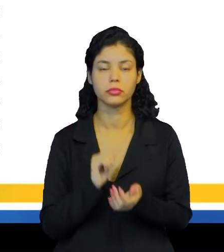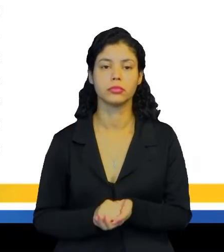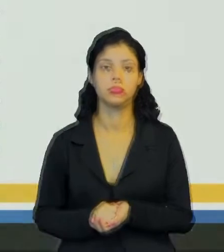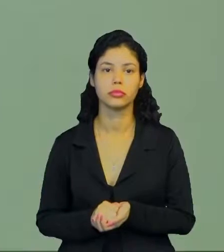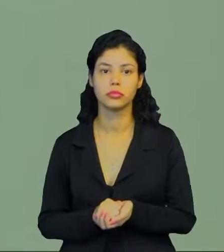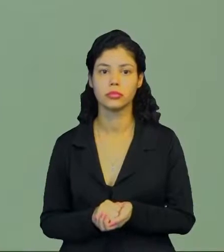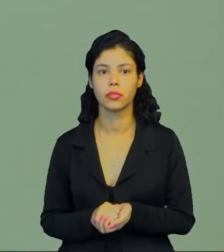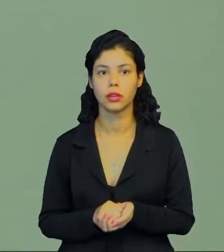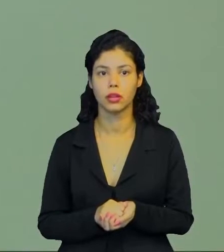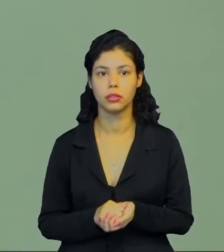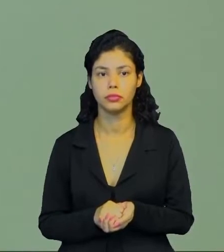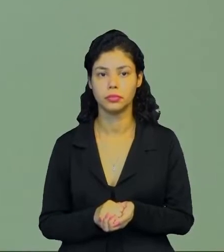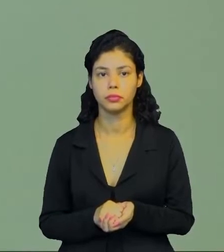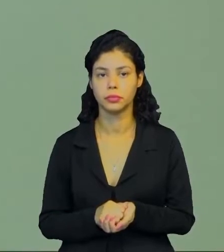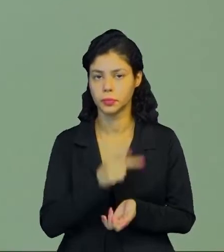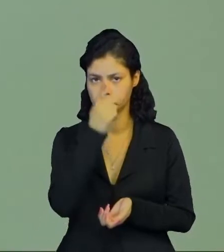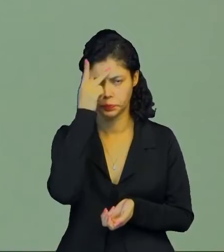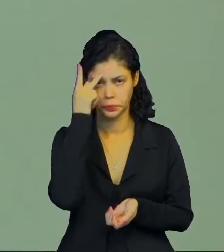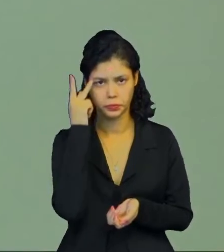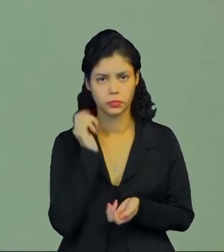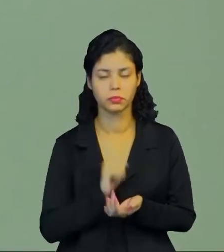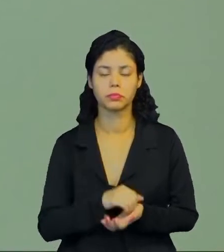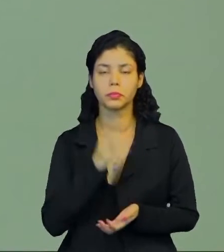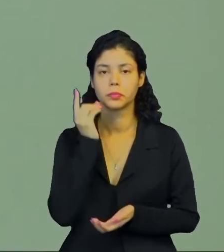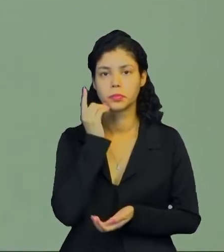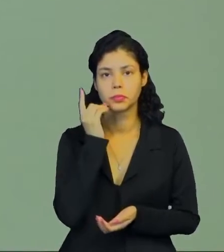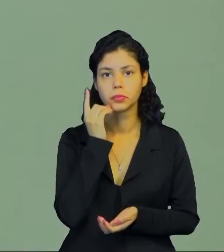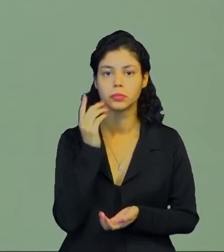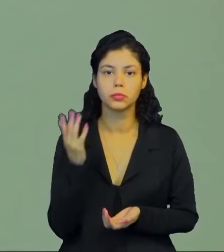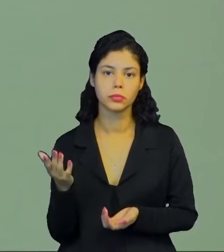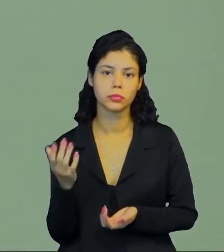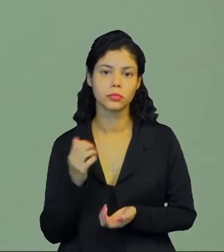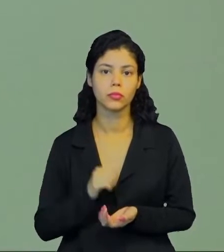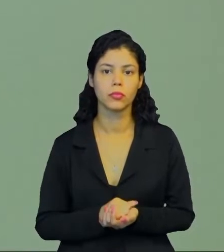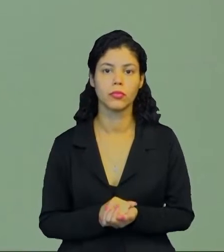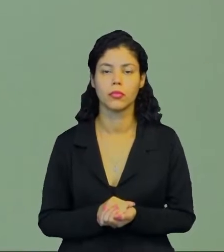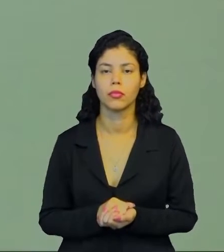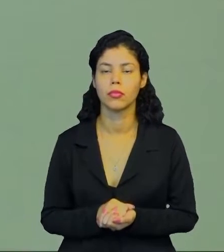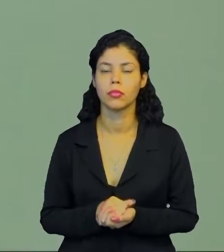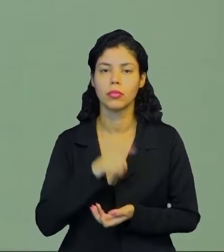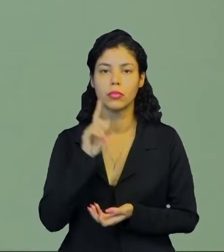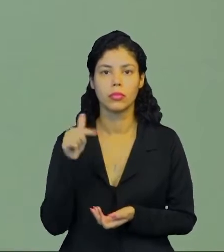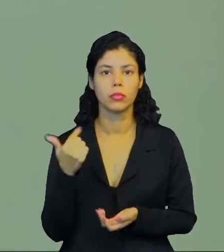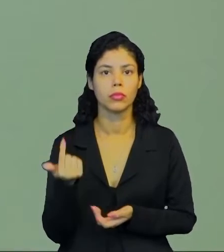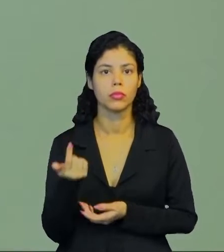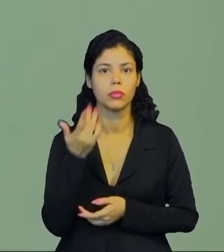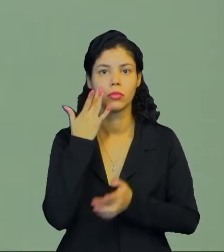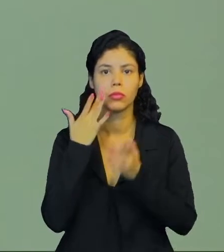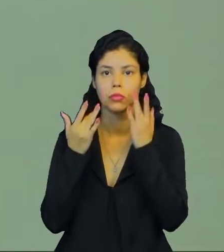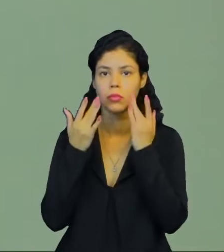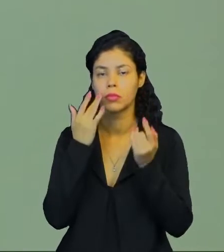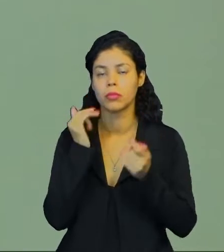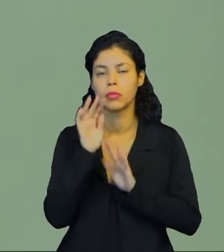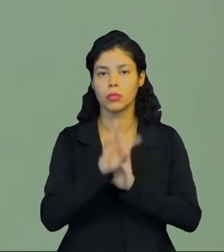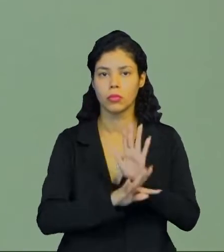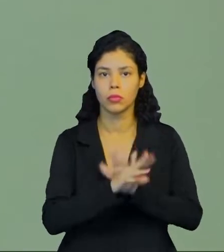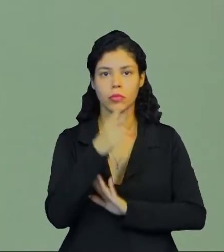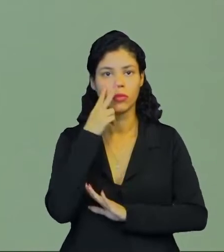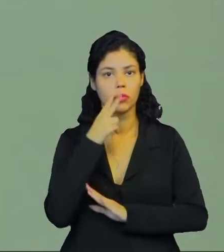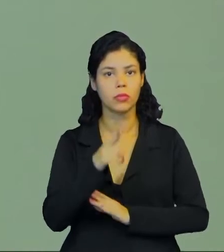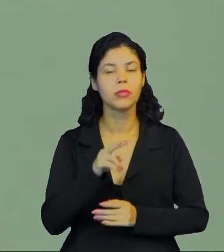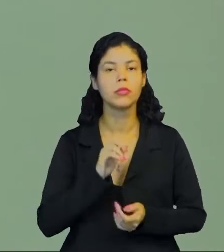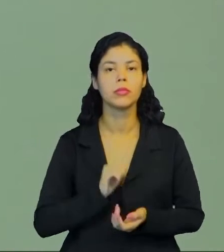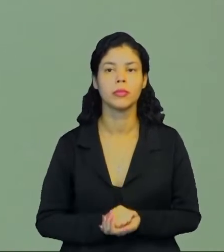para serem aí pessoas do cotidiano, né? Nos outros tipos de teatros, nós